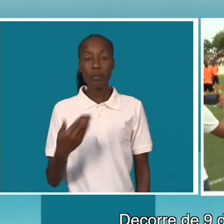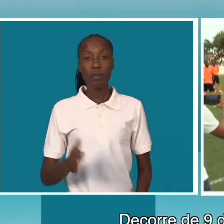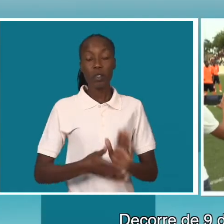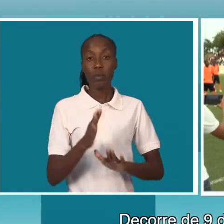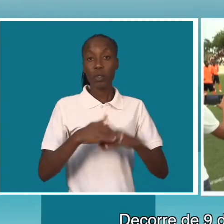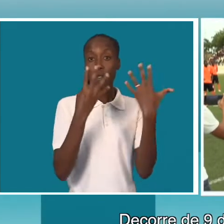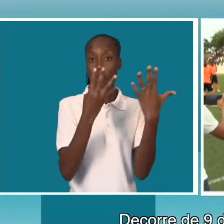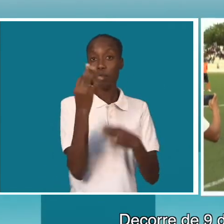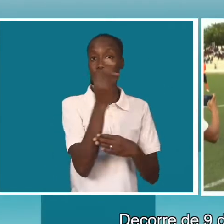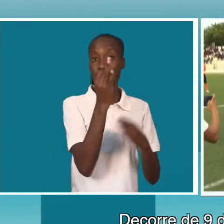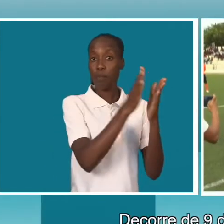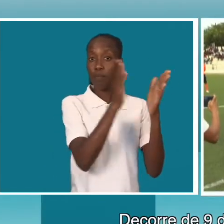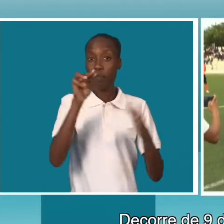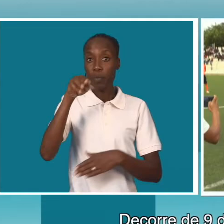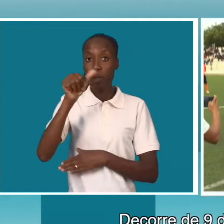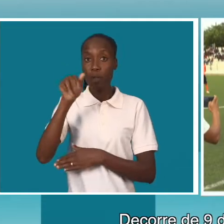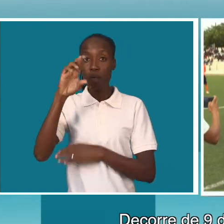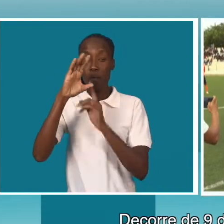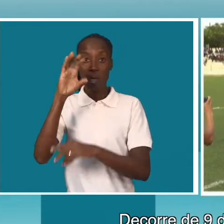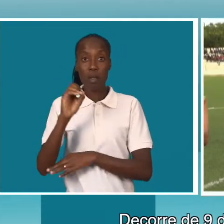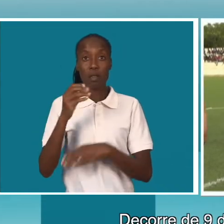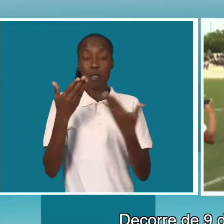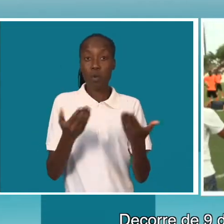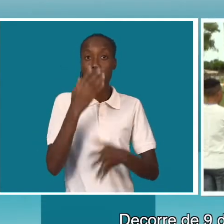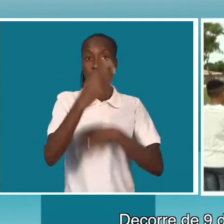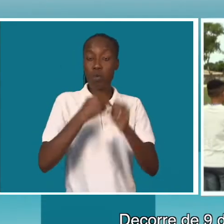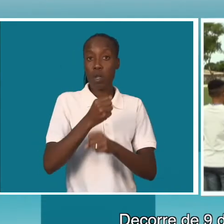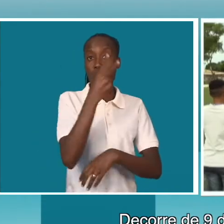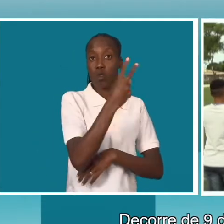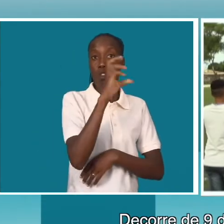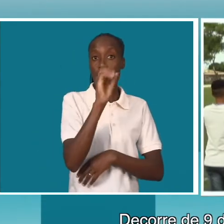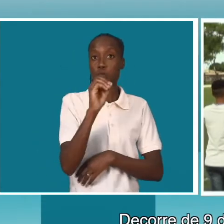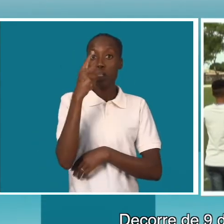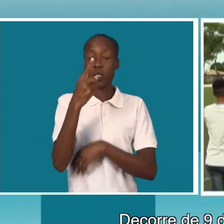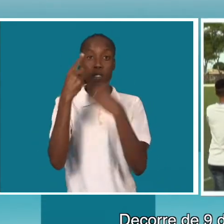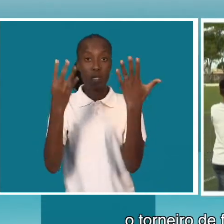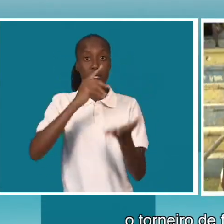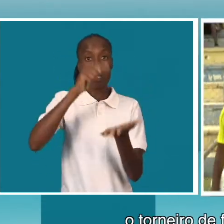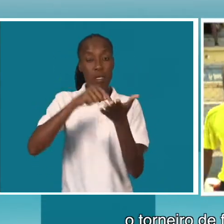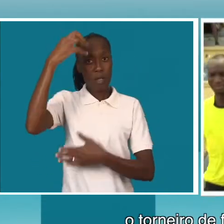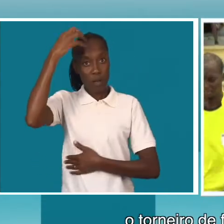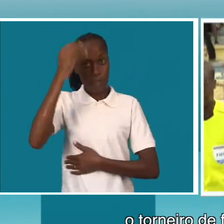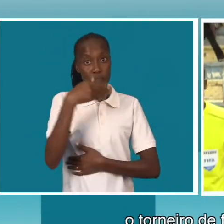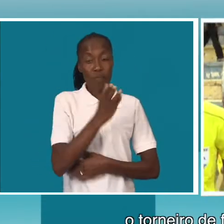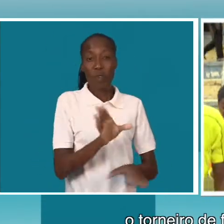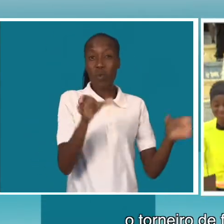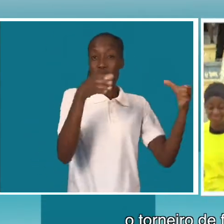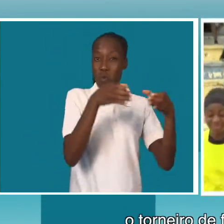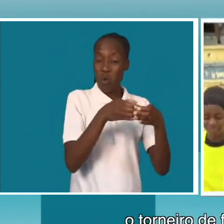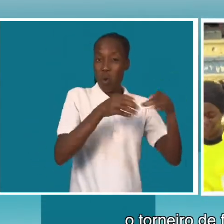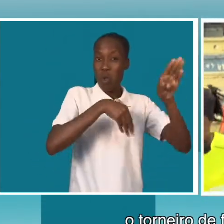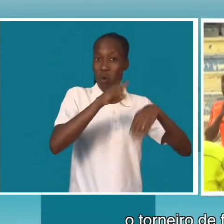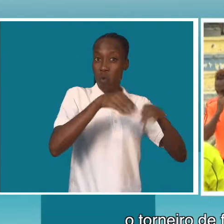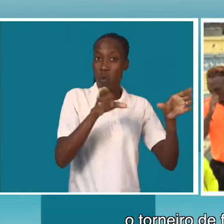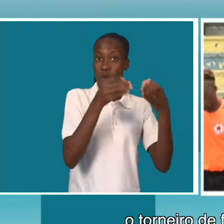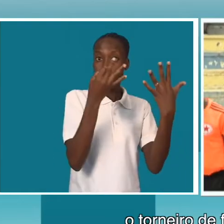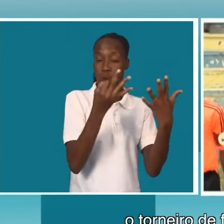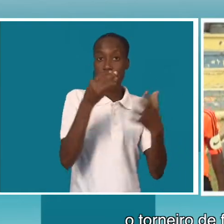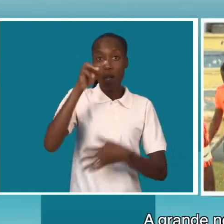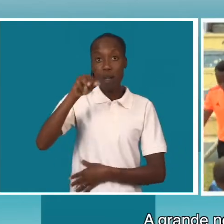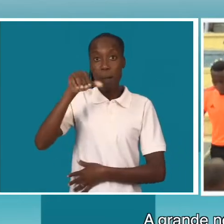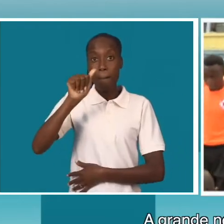A hora de 9 de fevereiro a meados de março do ano em curso na cidade de Maputo, o torneio de futebol Top 8 uma